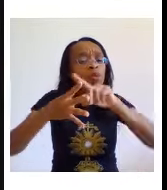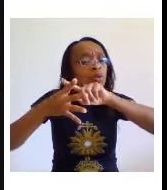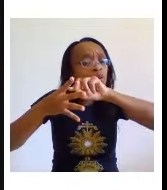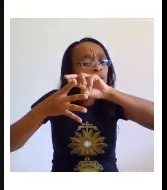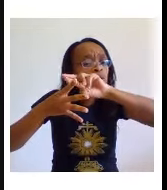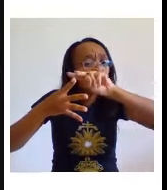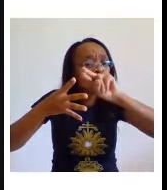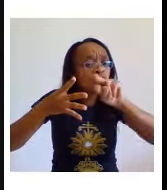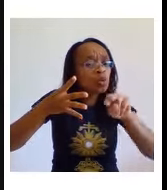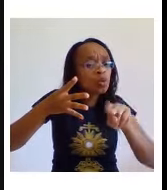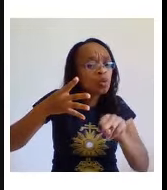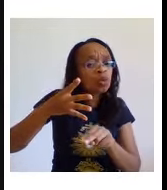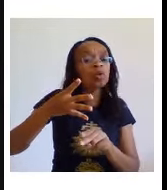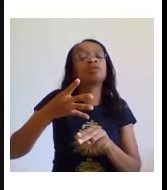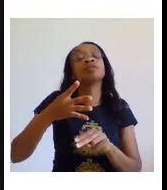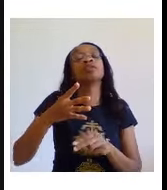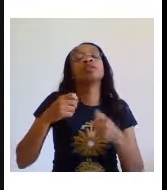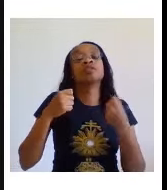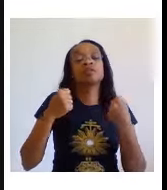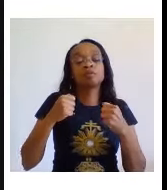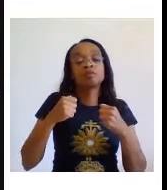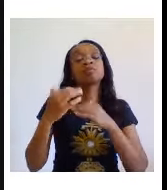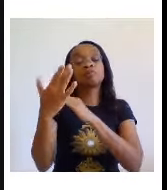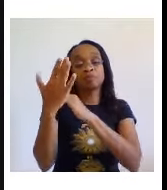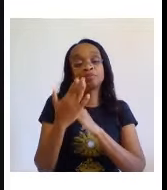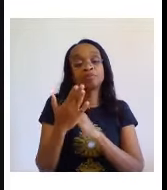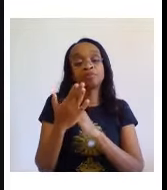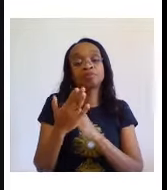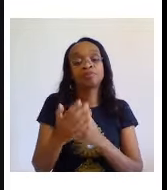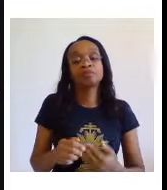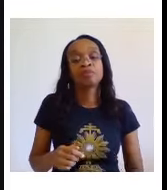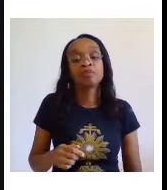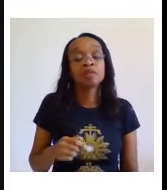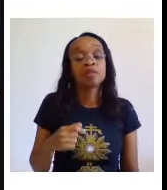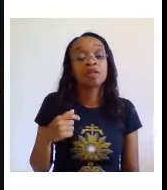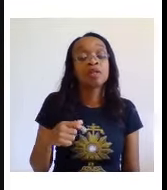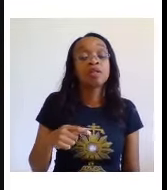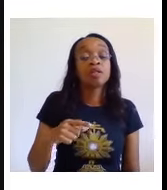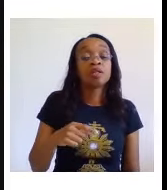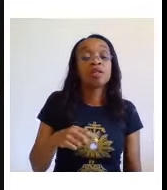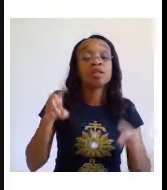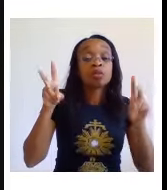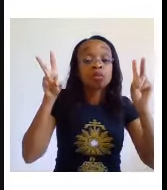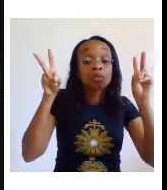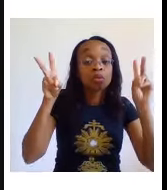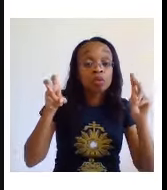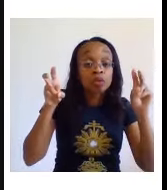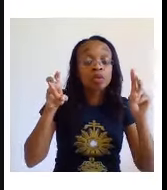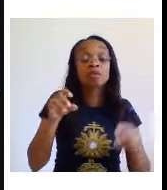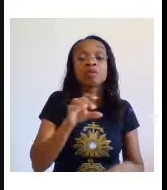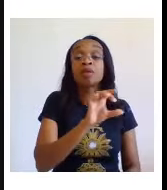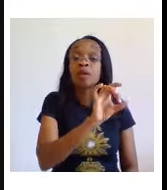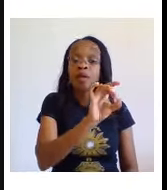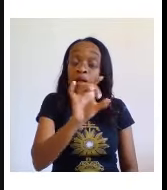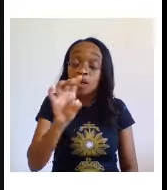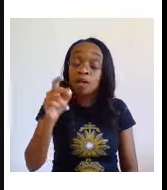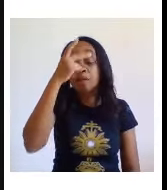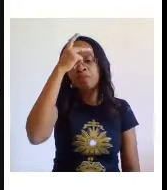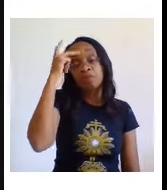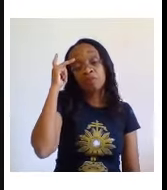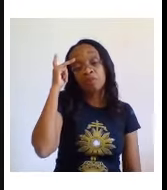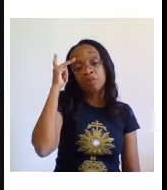podem receber ajuda, né? E aí, esses temas de interesse, cada um vai se comprometer conforme as